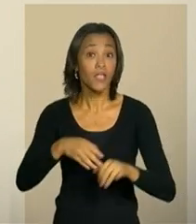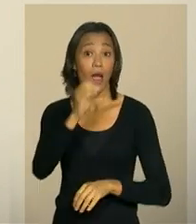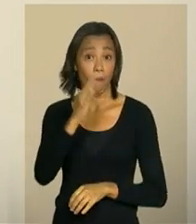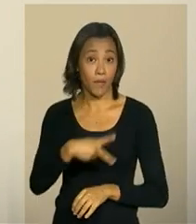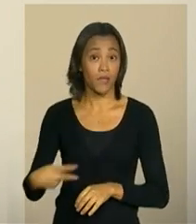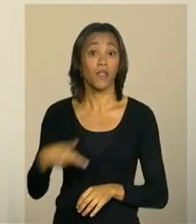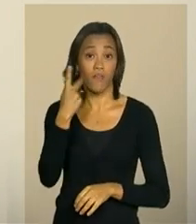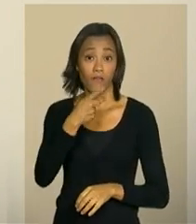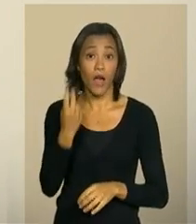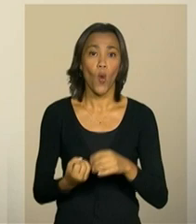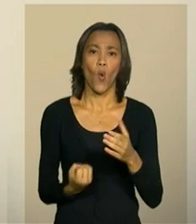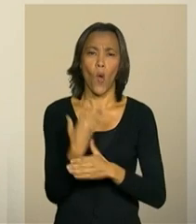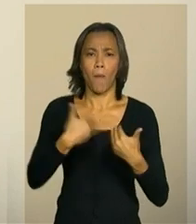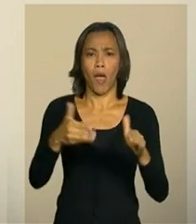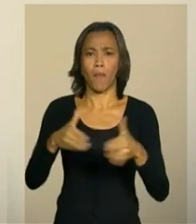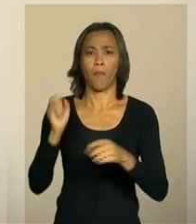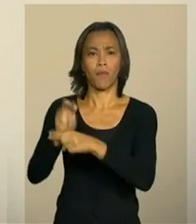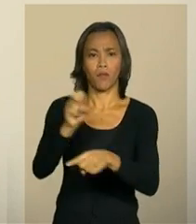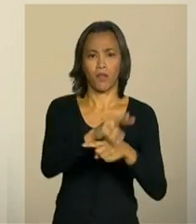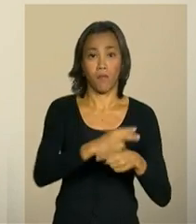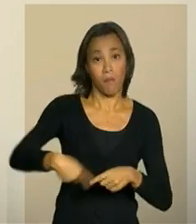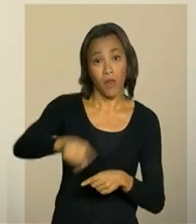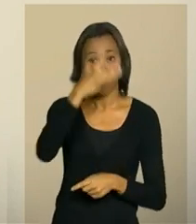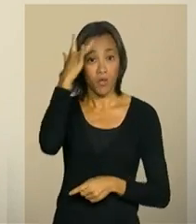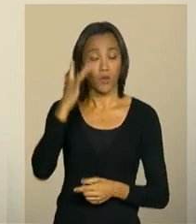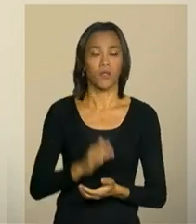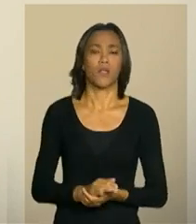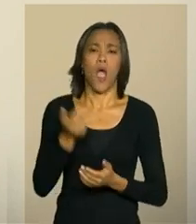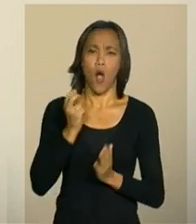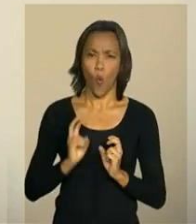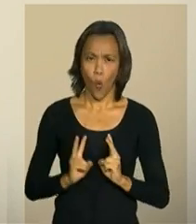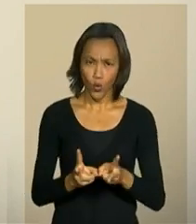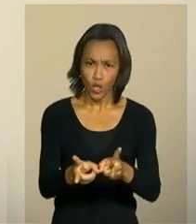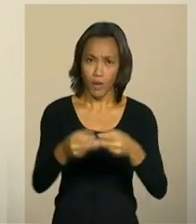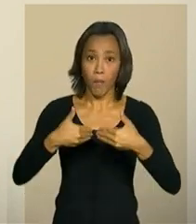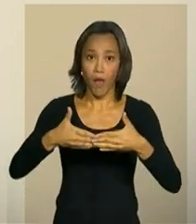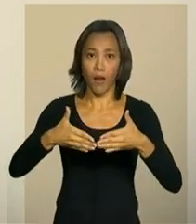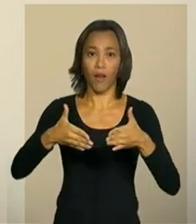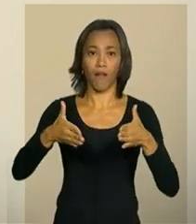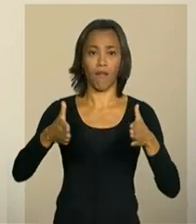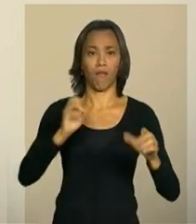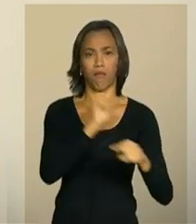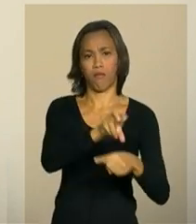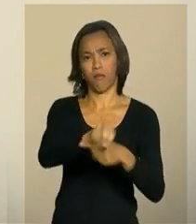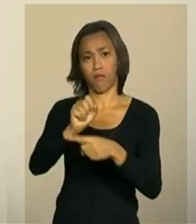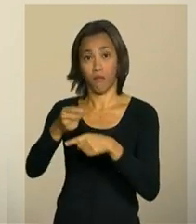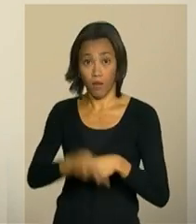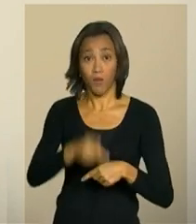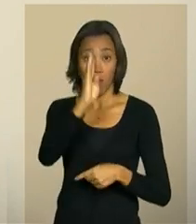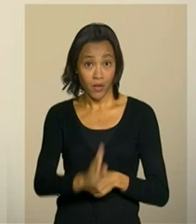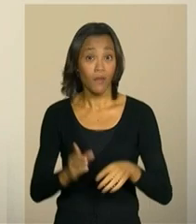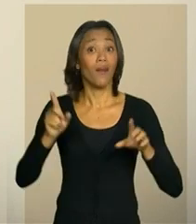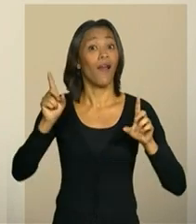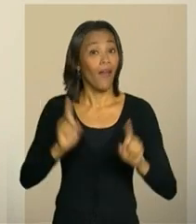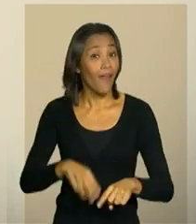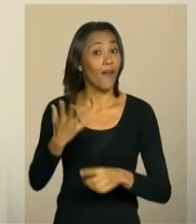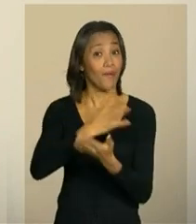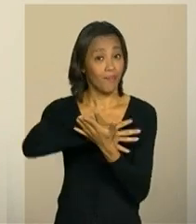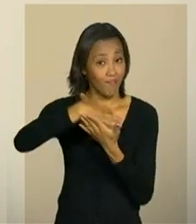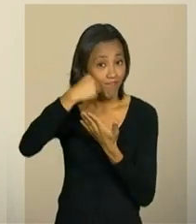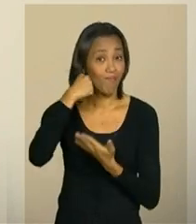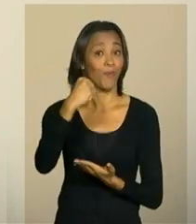falou sobre a geração de emprego para a população a continuidade da expansão do emprego no Brasil também é uma grande